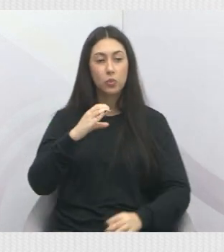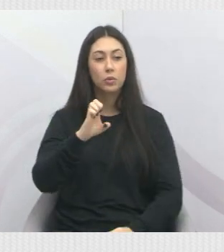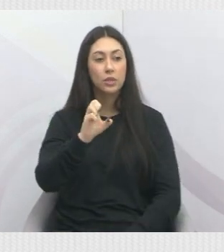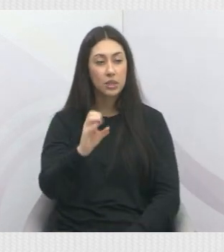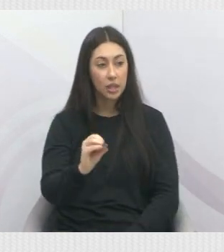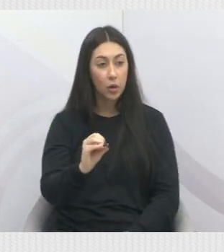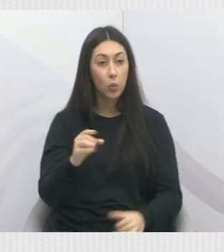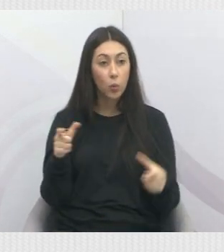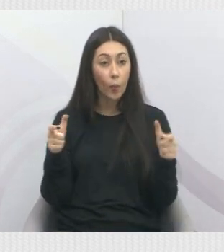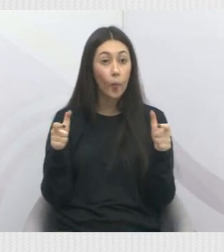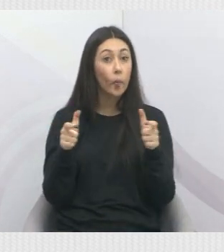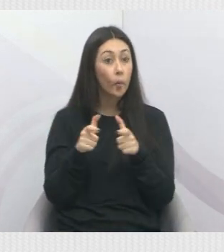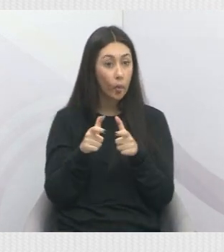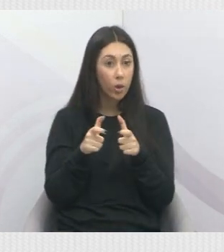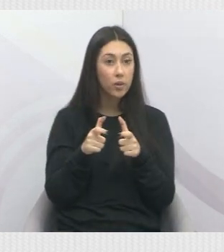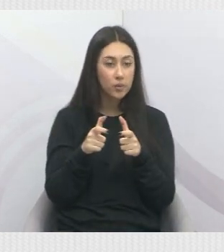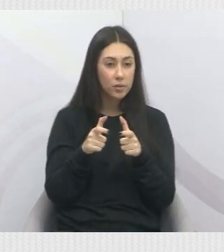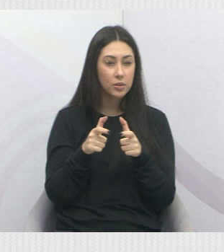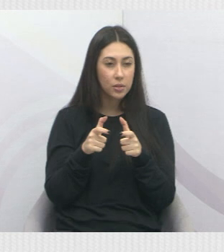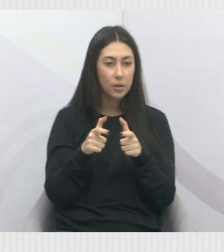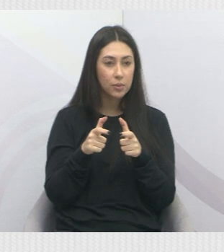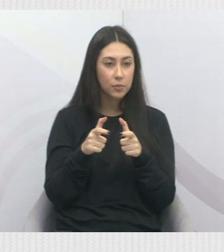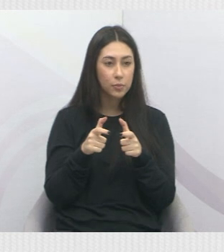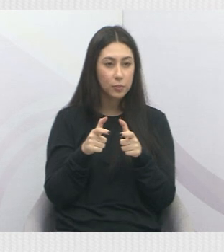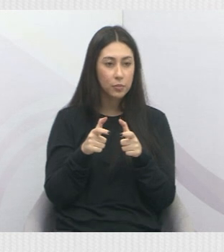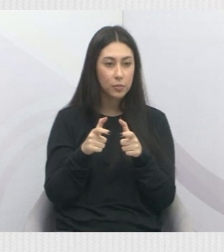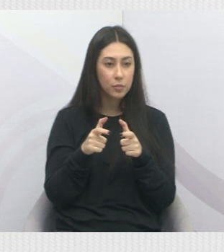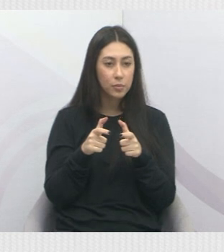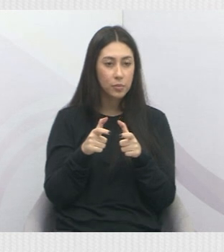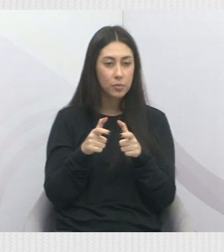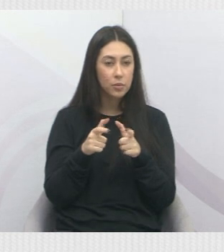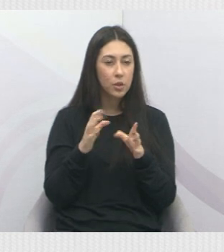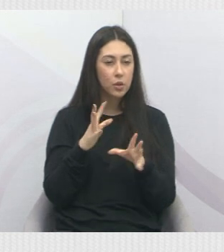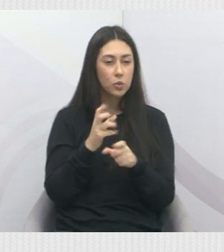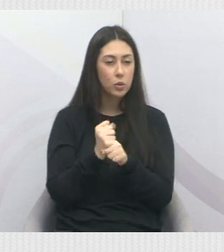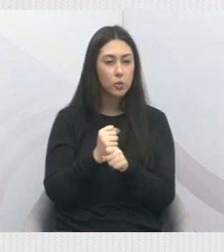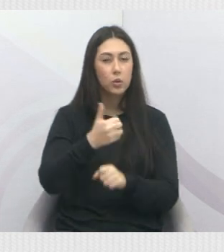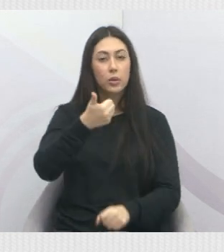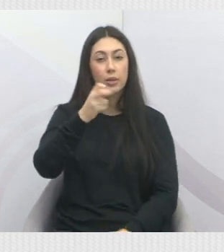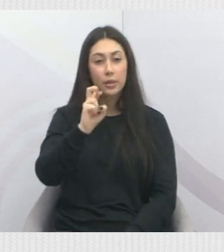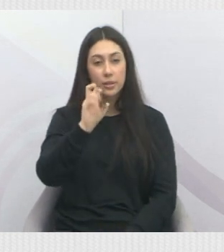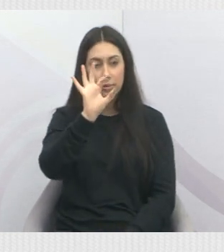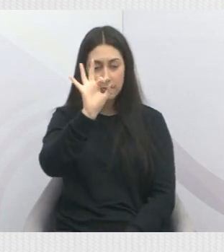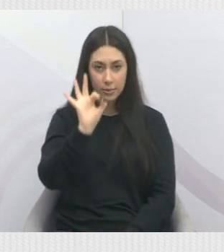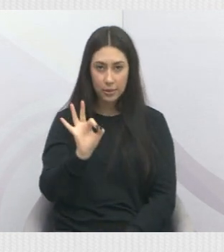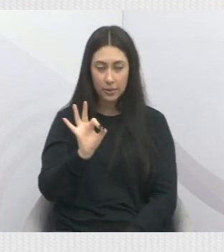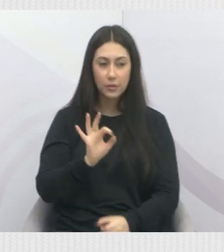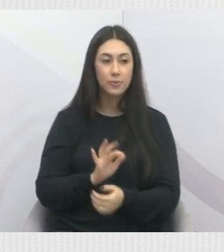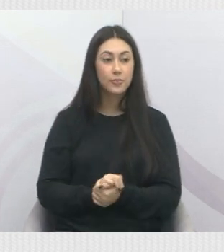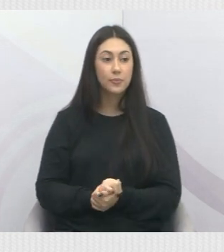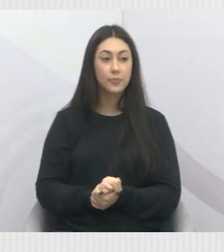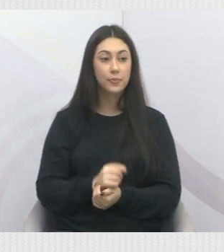uma redução nesse primeiro quadrimestre e fechamos em 15%.